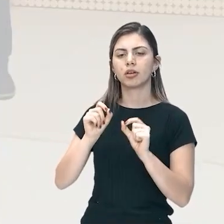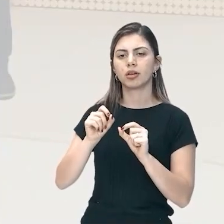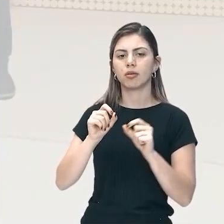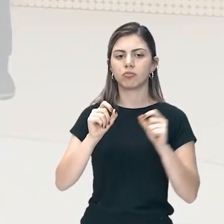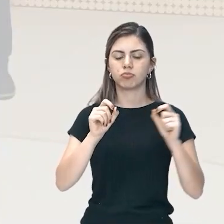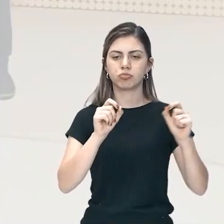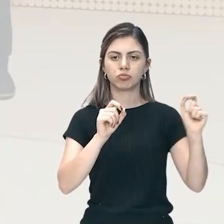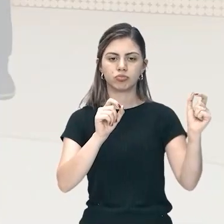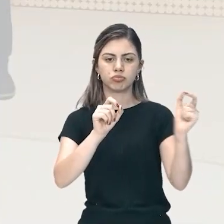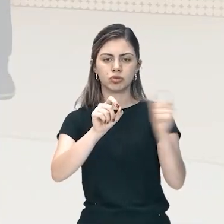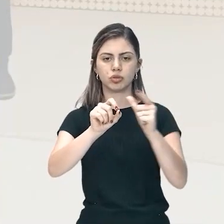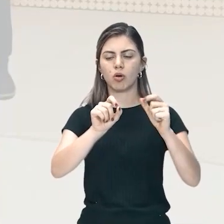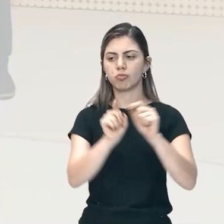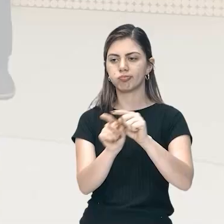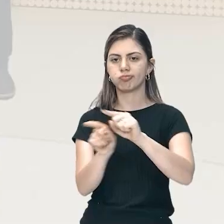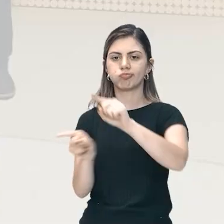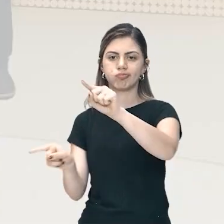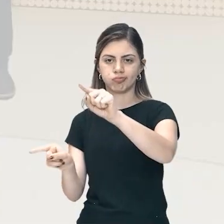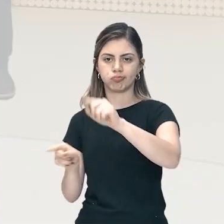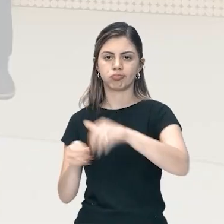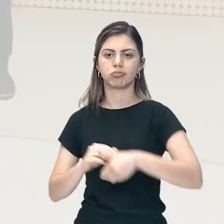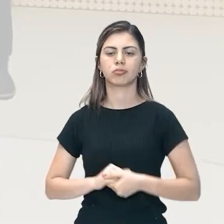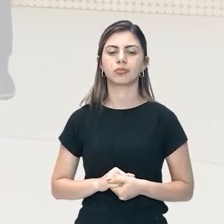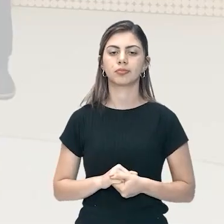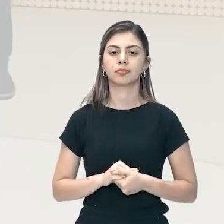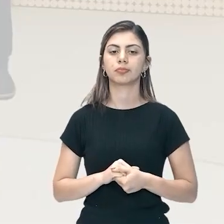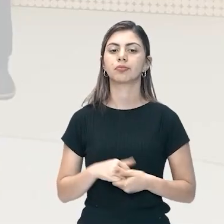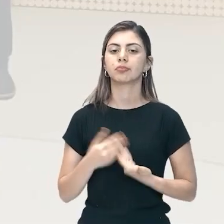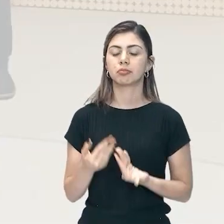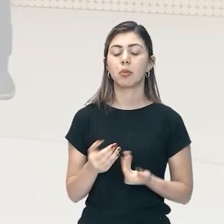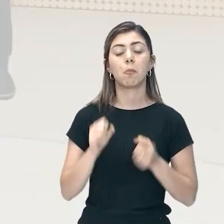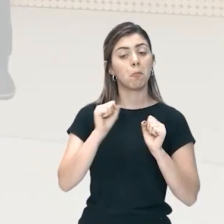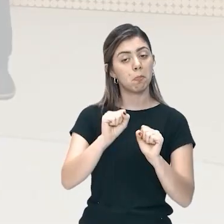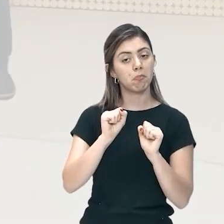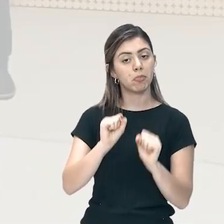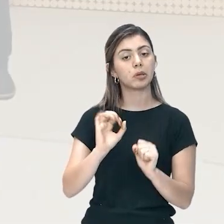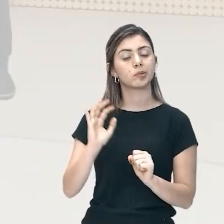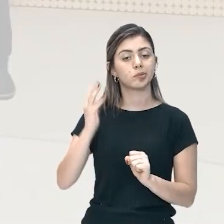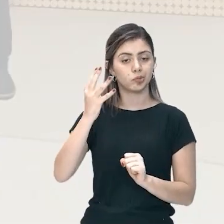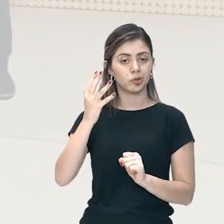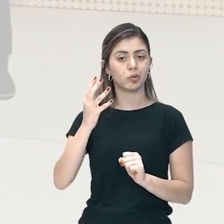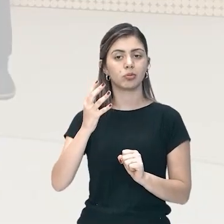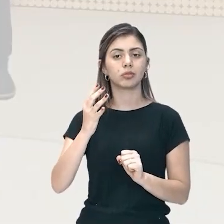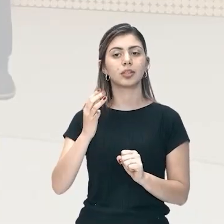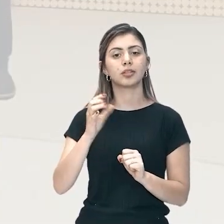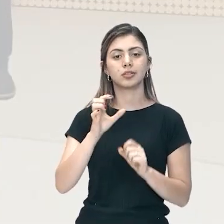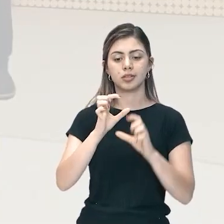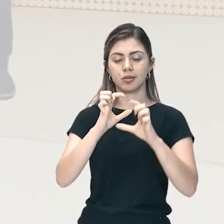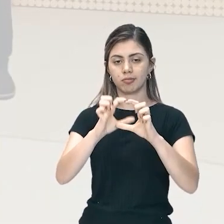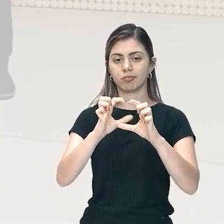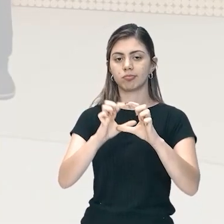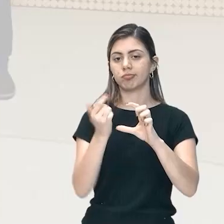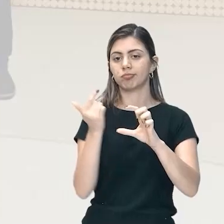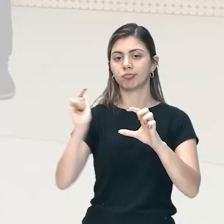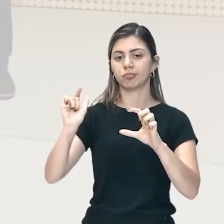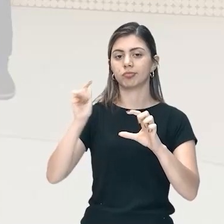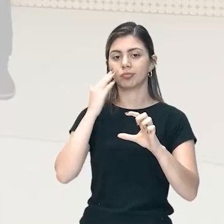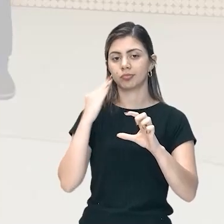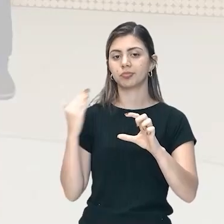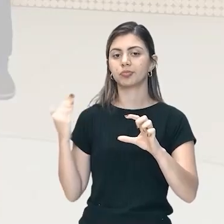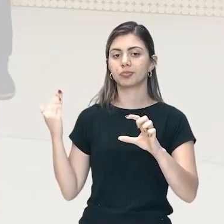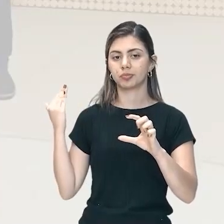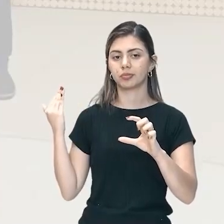tá bom? Essa imagem virtual também acontece com esse tipo de lente, tá? Ela também acontece, mas é só numa